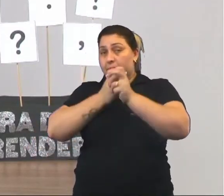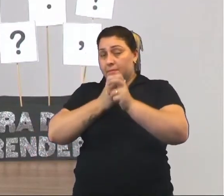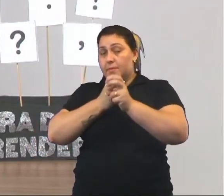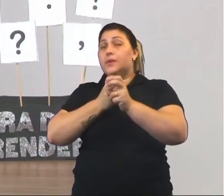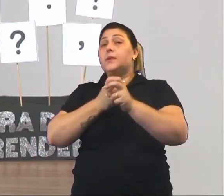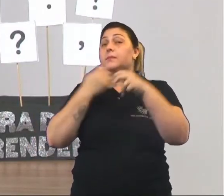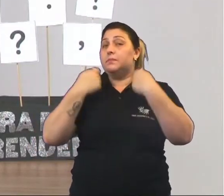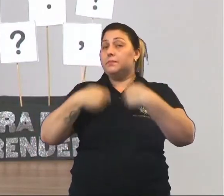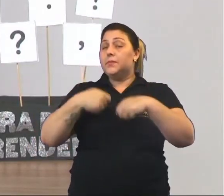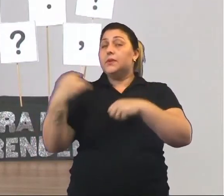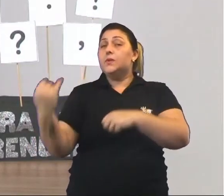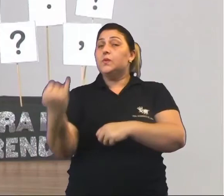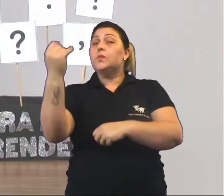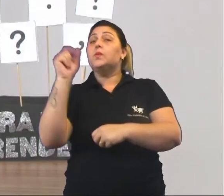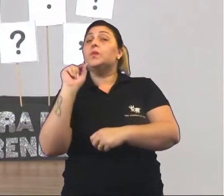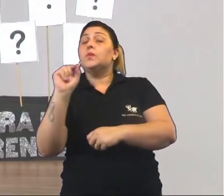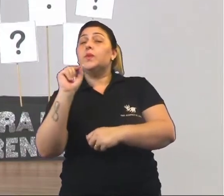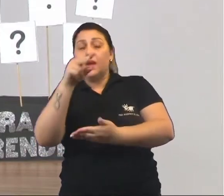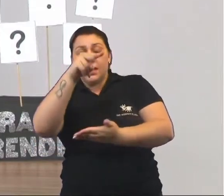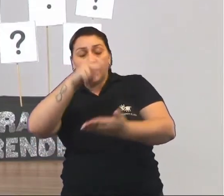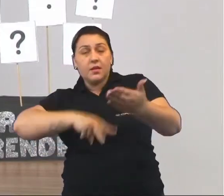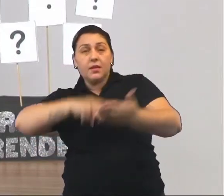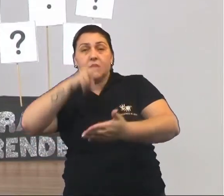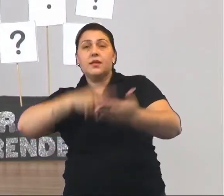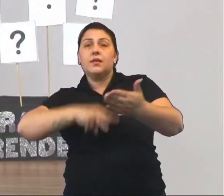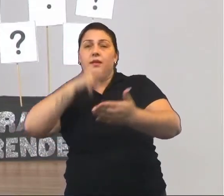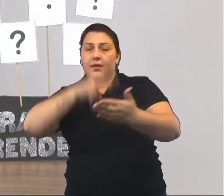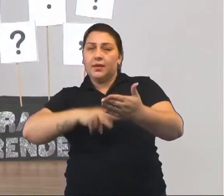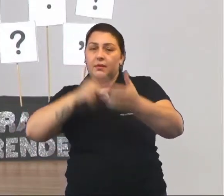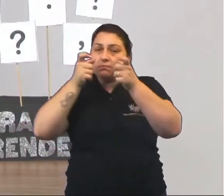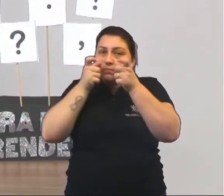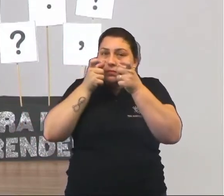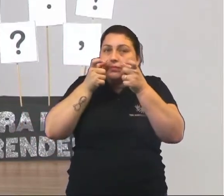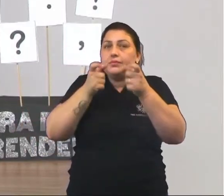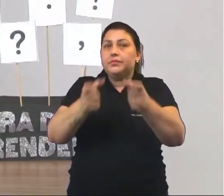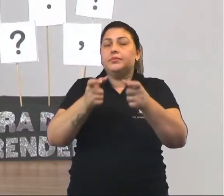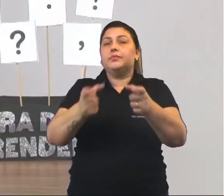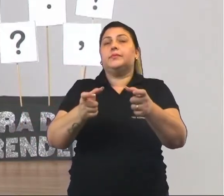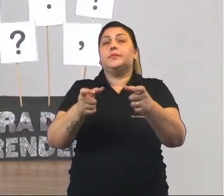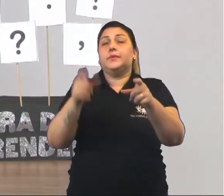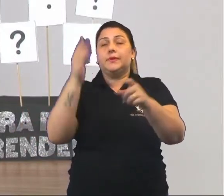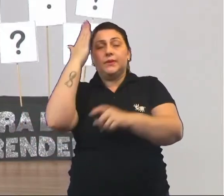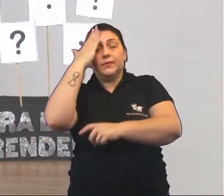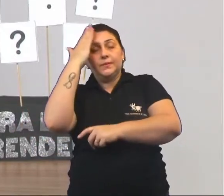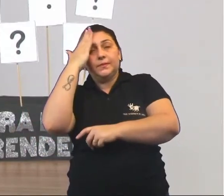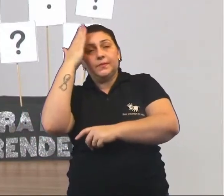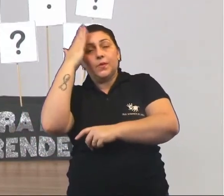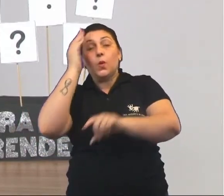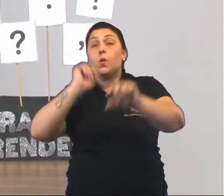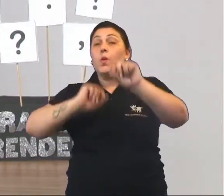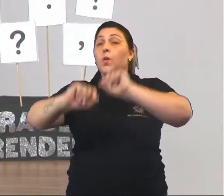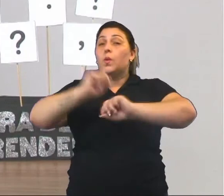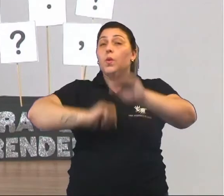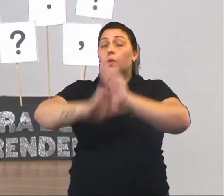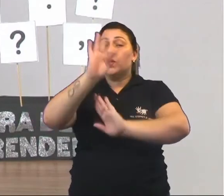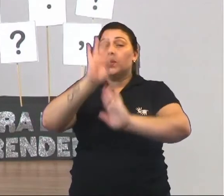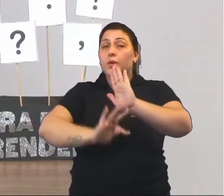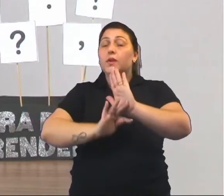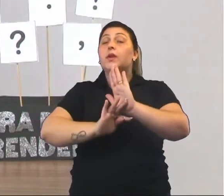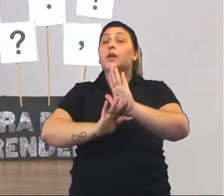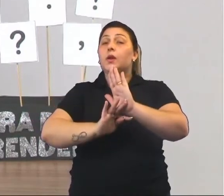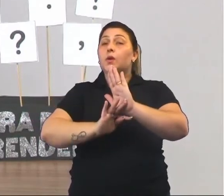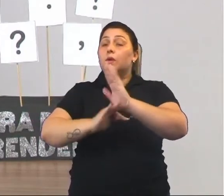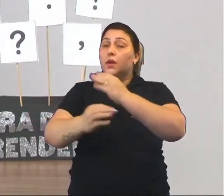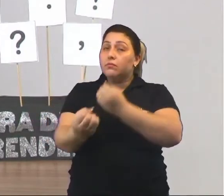isso, é necessário que venhamos ler, né, com bastante atenção e compreender o que o texto quer nos